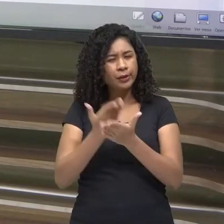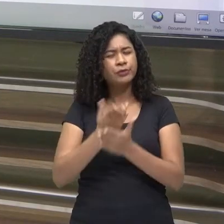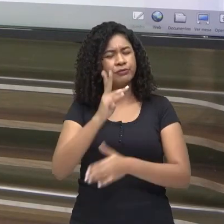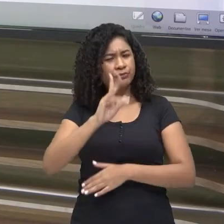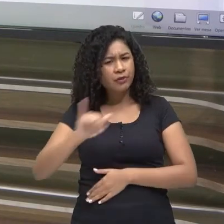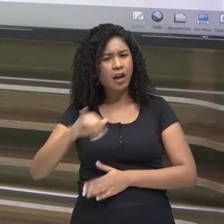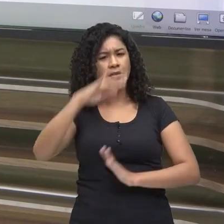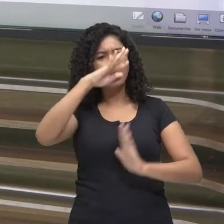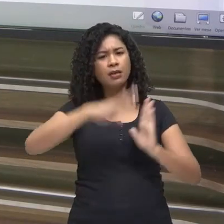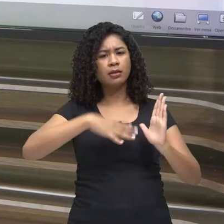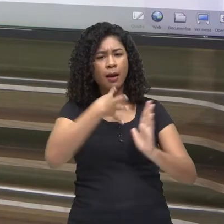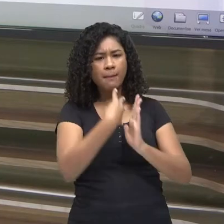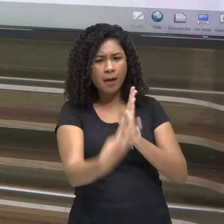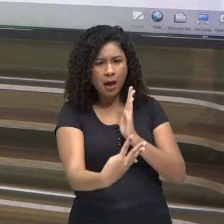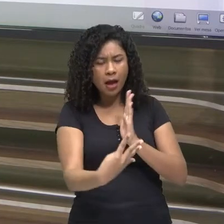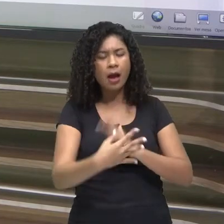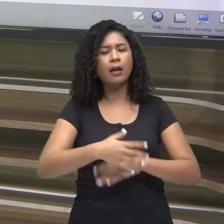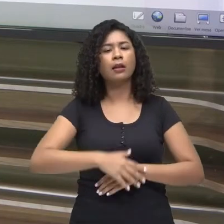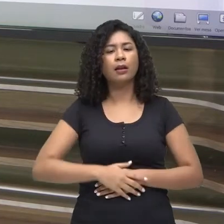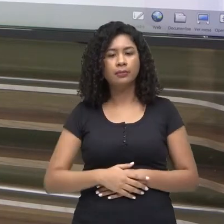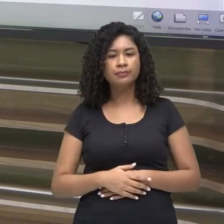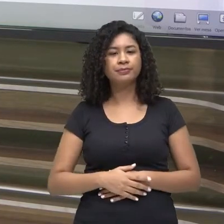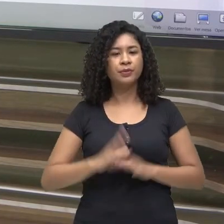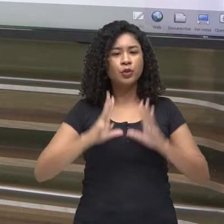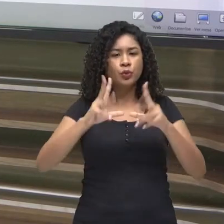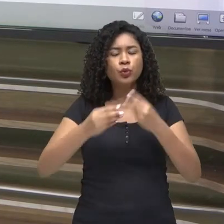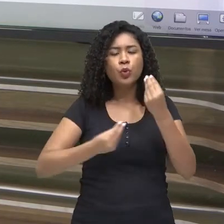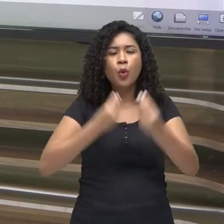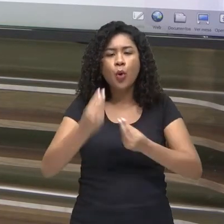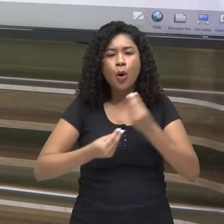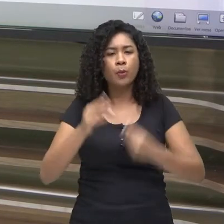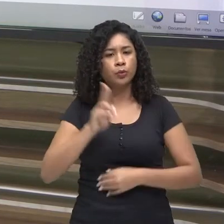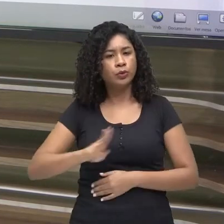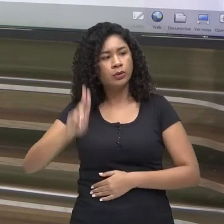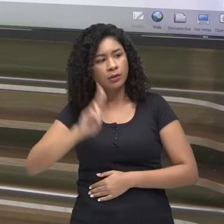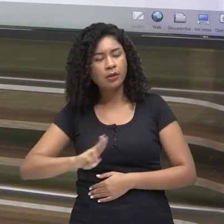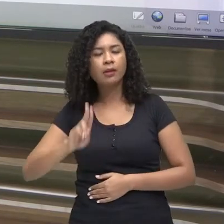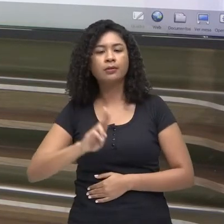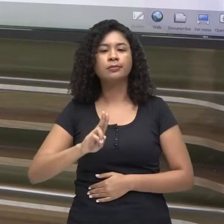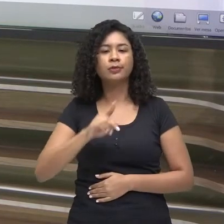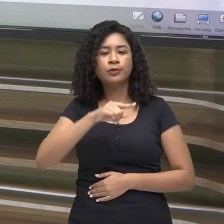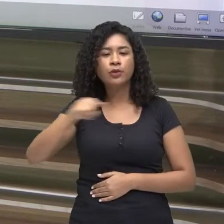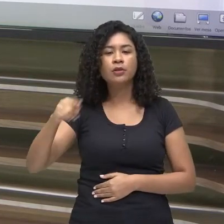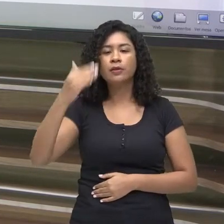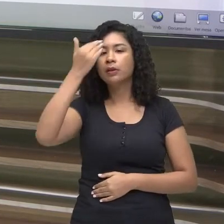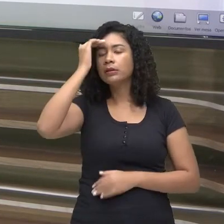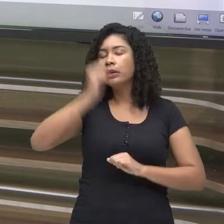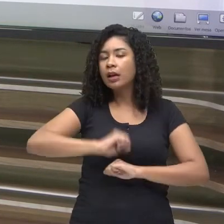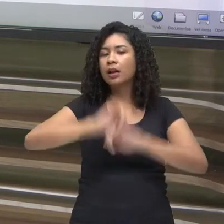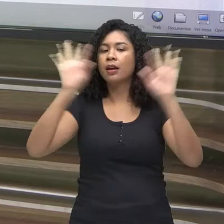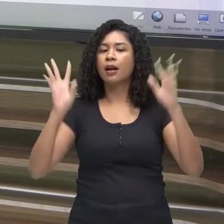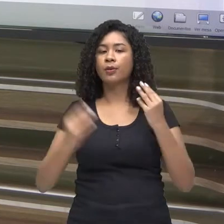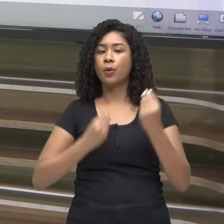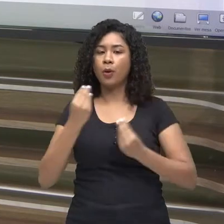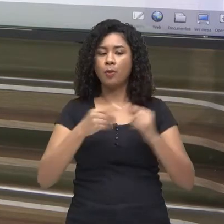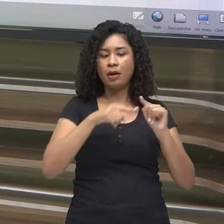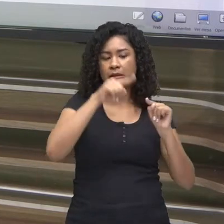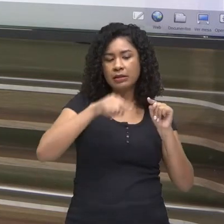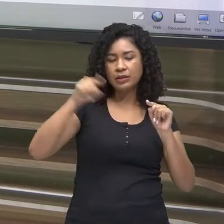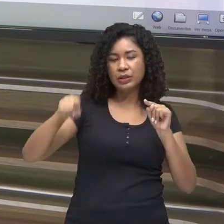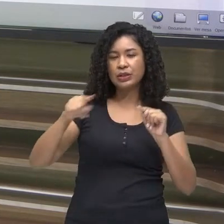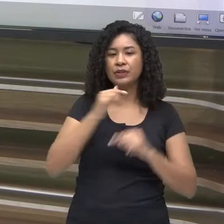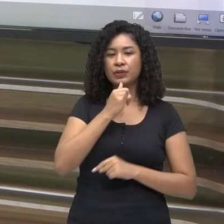distribuição eletrônica desses elementos, vocês vão entender melhor esses níveis e subníveis de energia. E aí